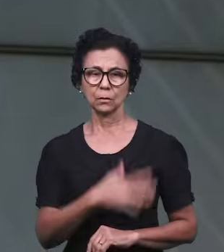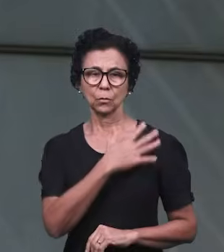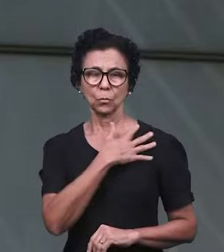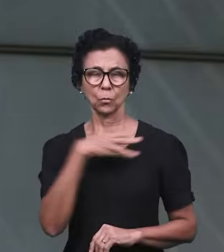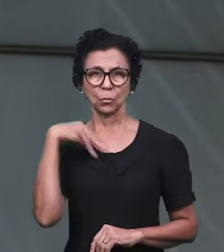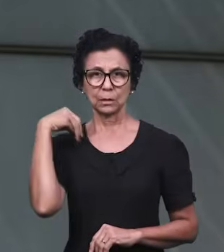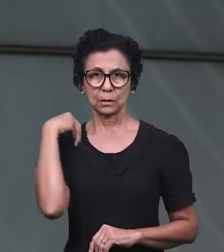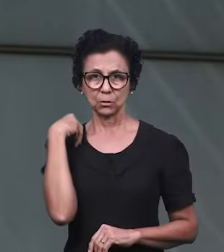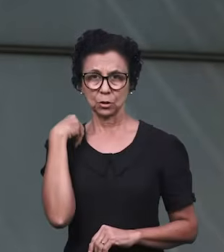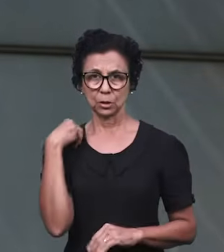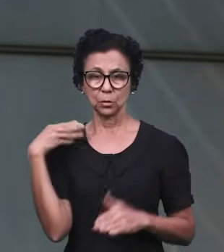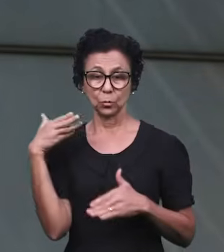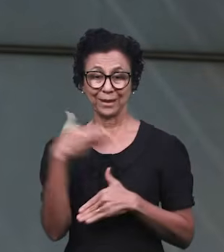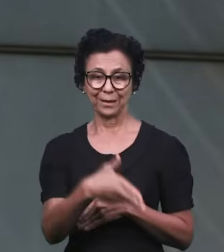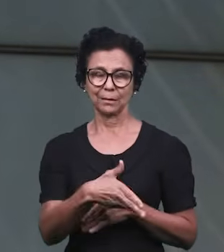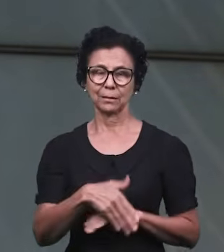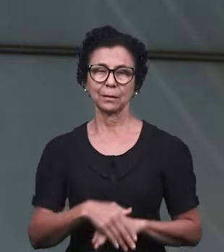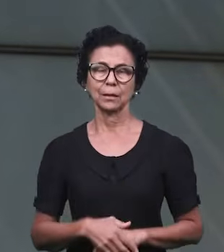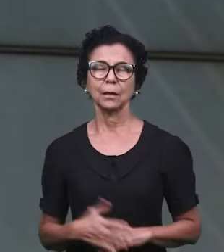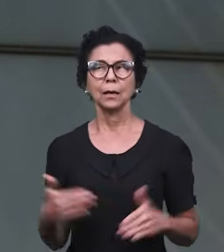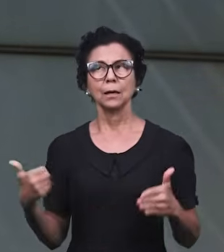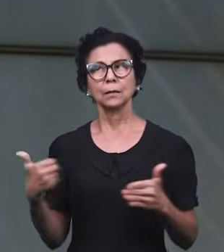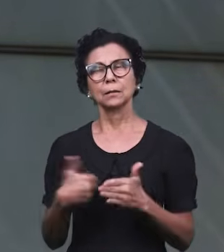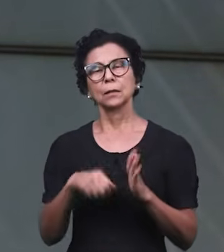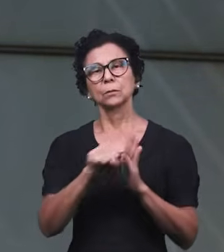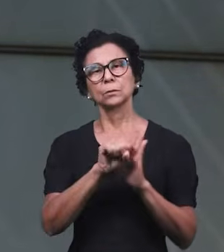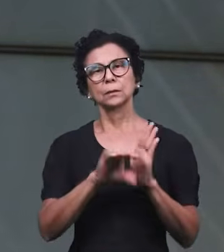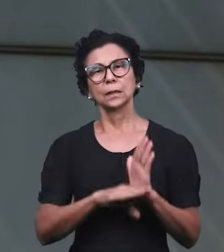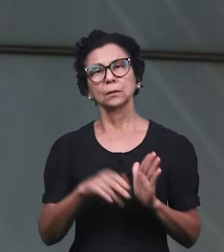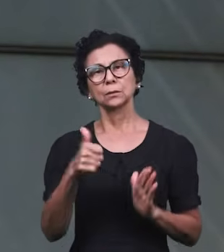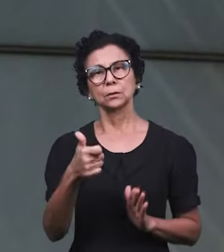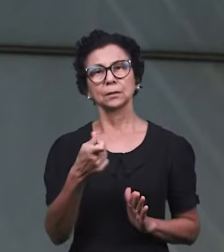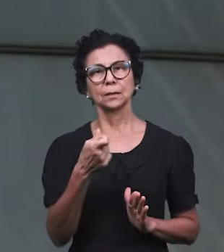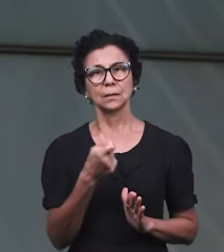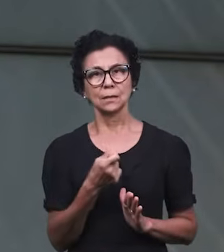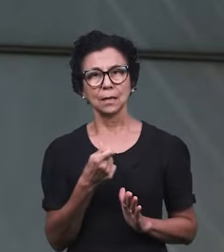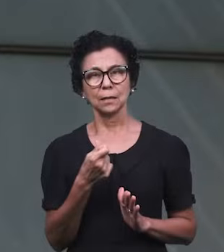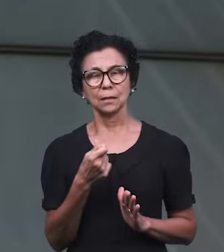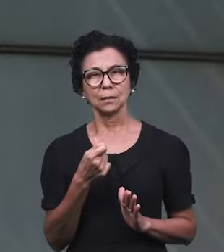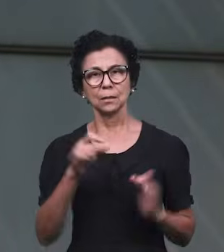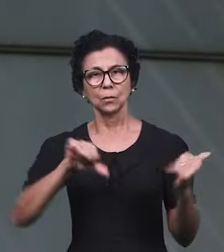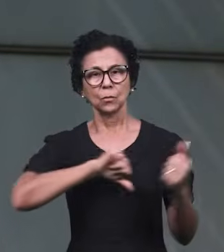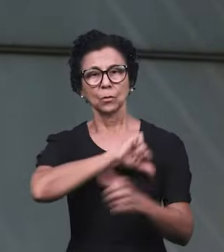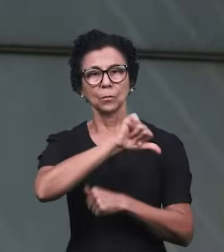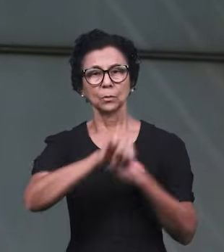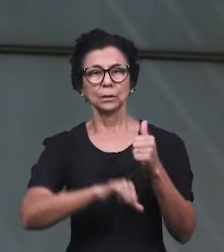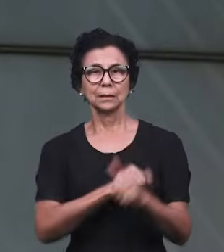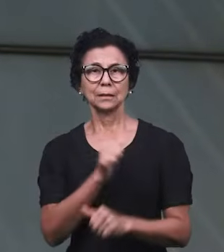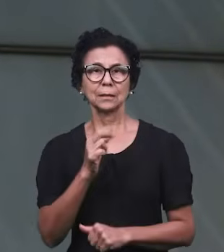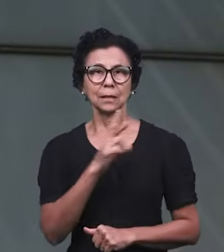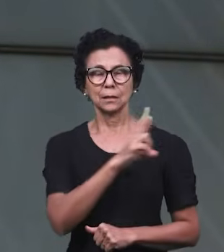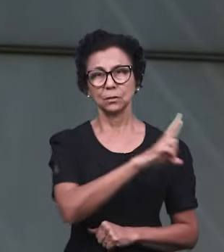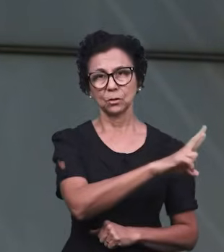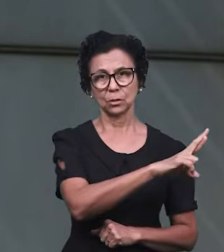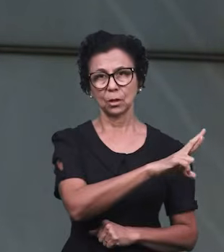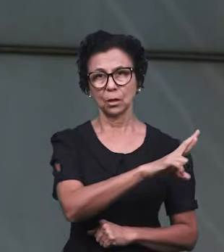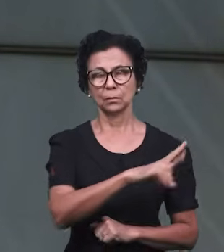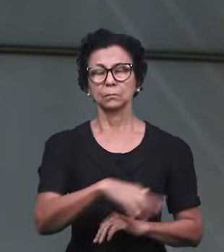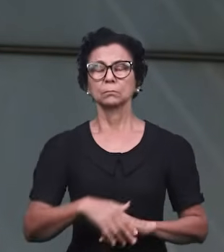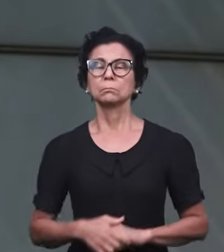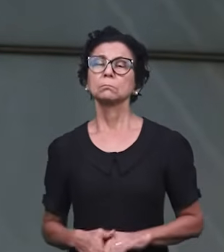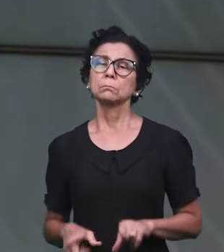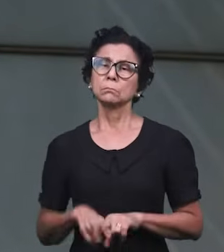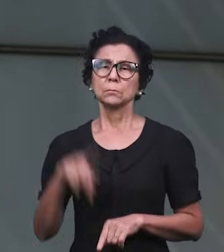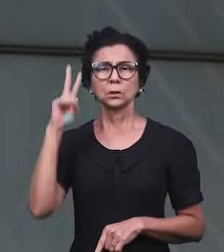Constantino, até o século XVI, com a reforma religiosa, foi um período negro, até na história da humanidade,